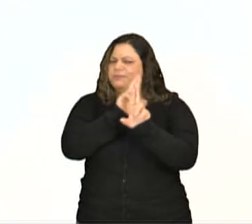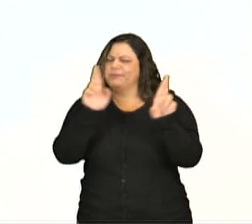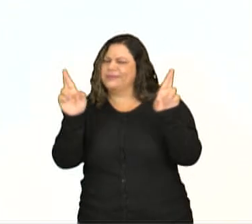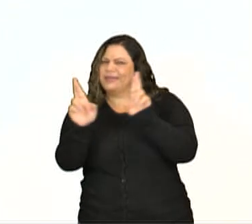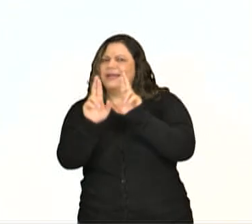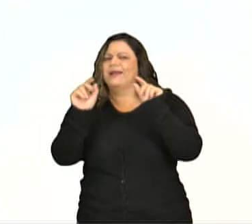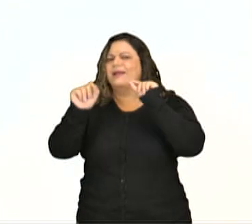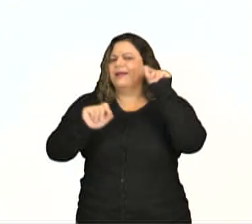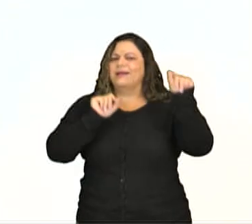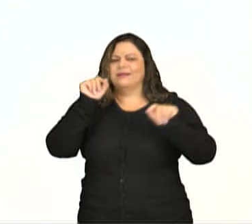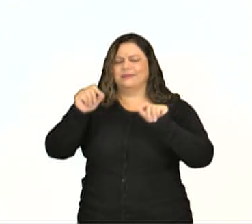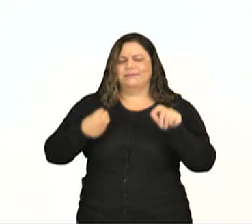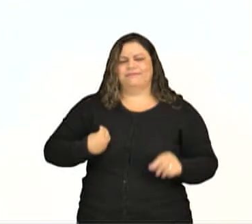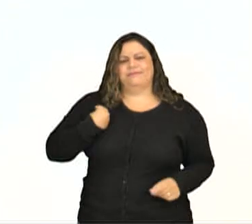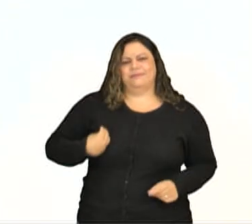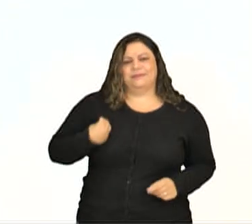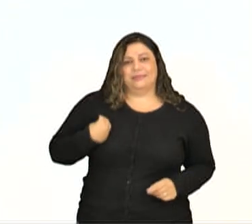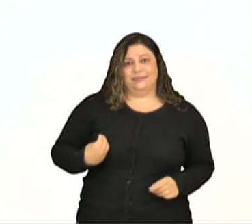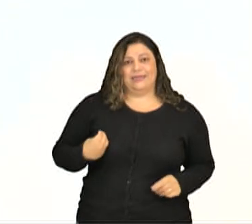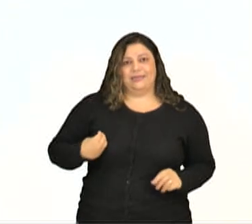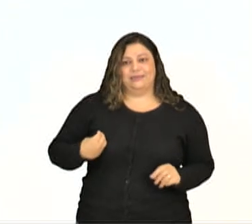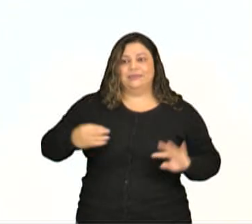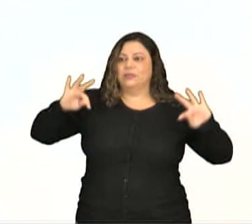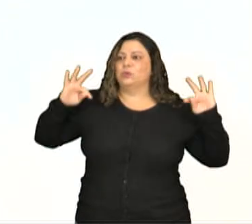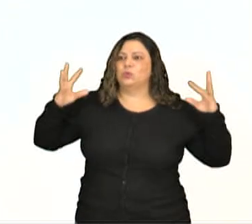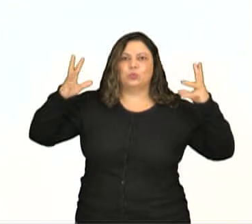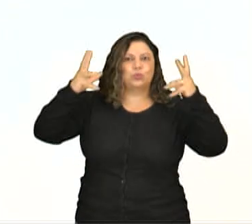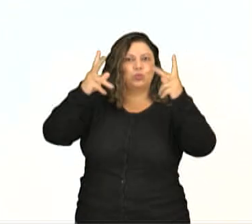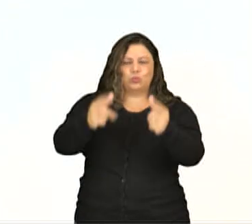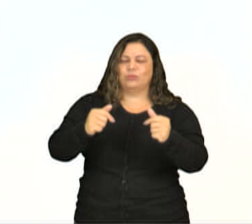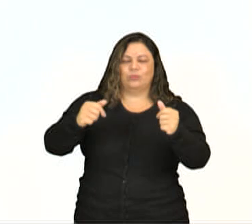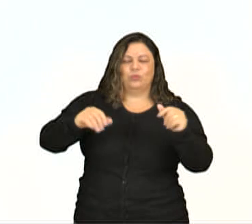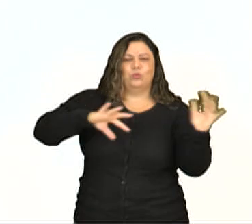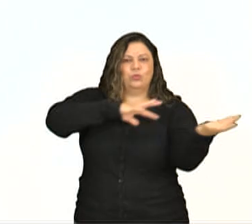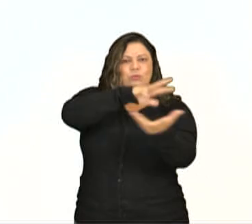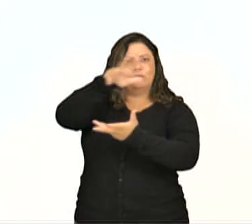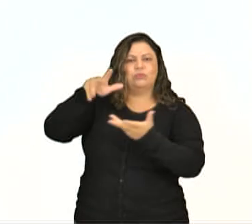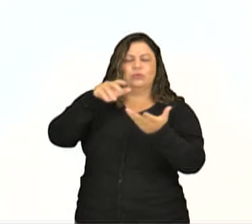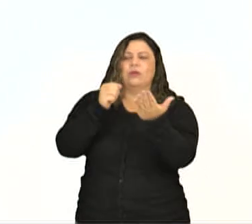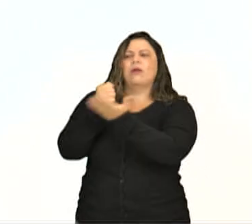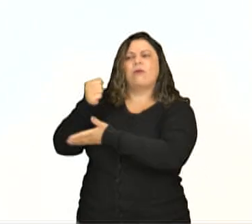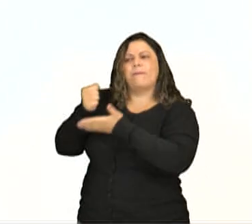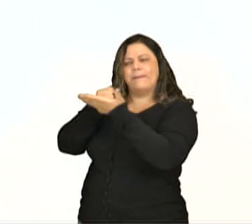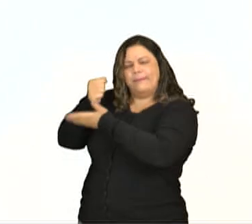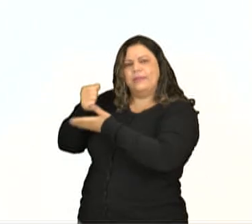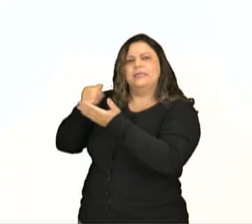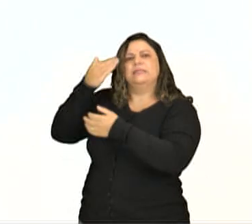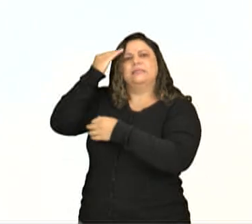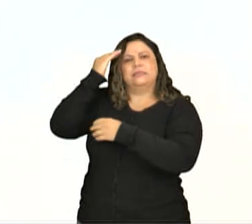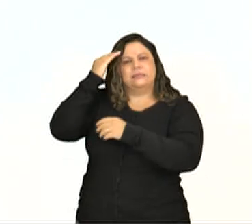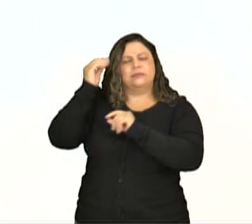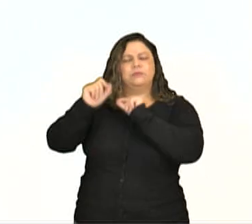à existência dos seres no mundo. Tais contradições têm base na compreensão